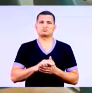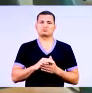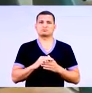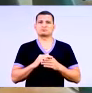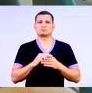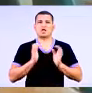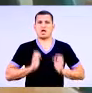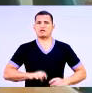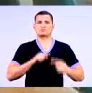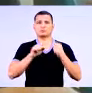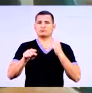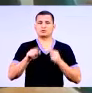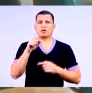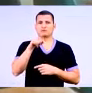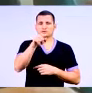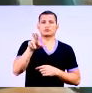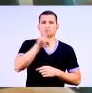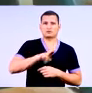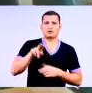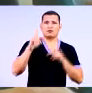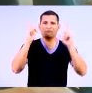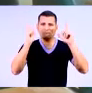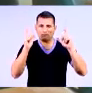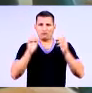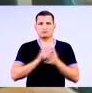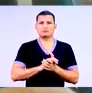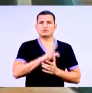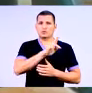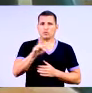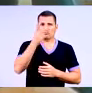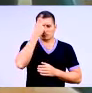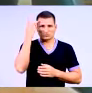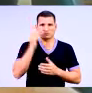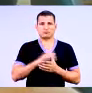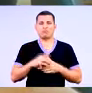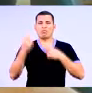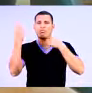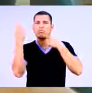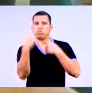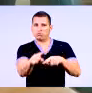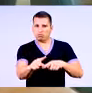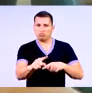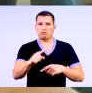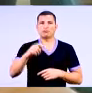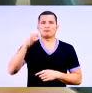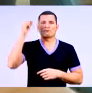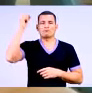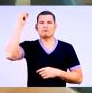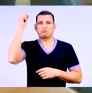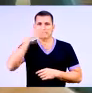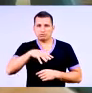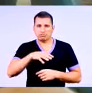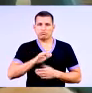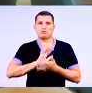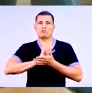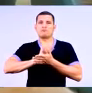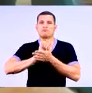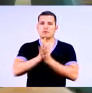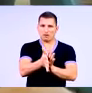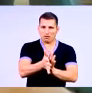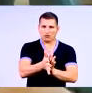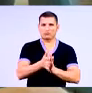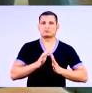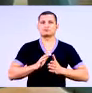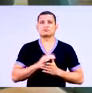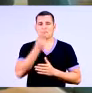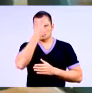usar tanto a imagem quanto o nome da pessoa para denegrir, né, para ofender, né, para humilhar, para constranger a